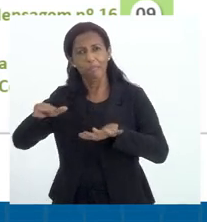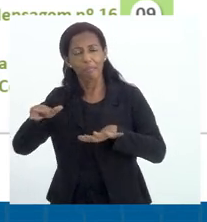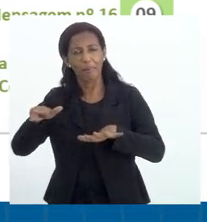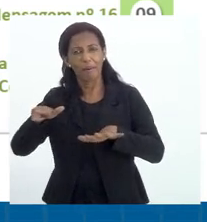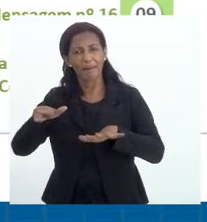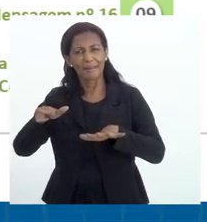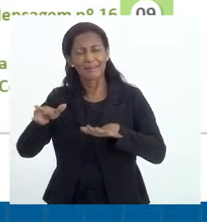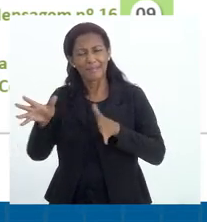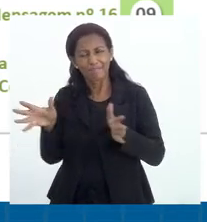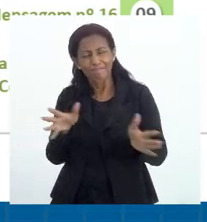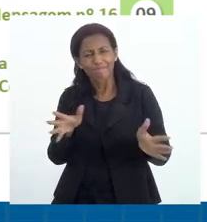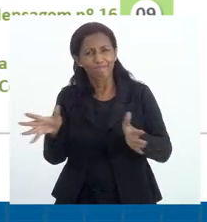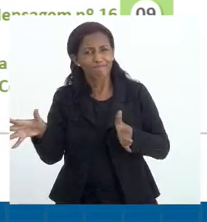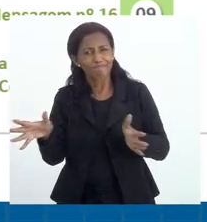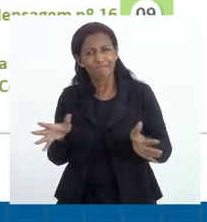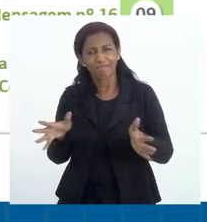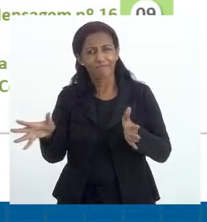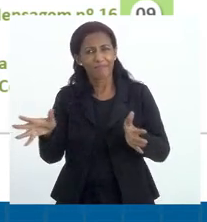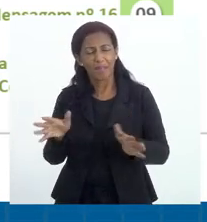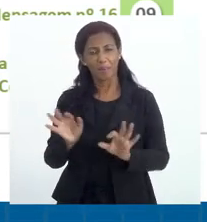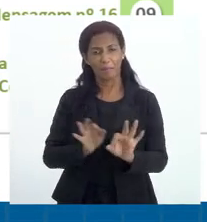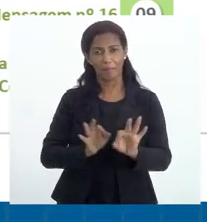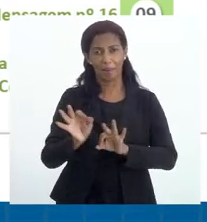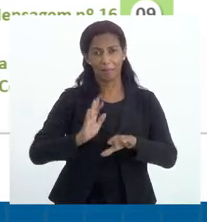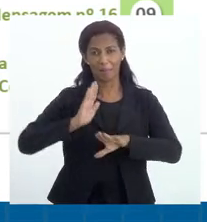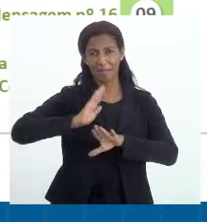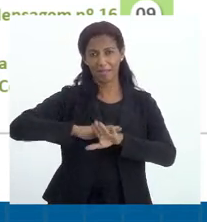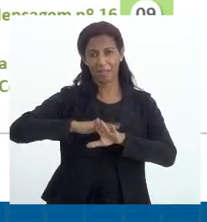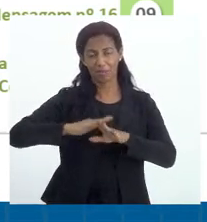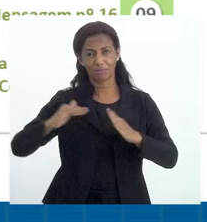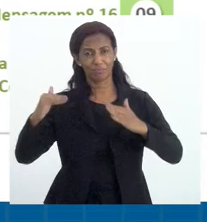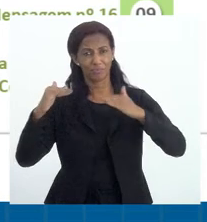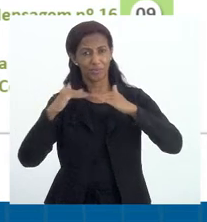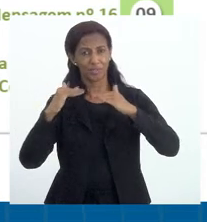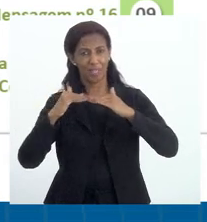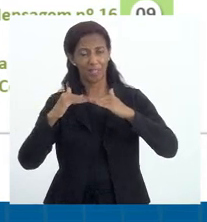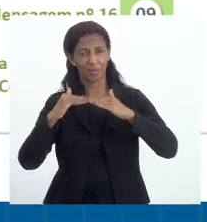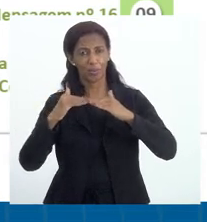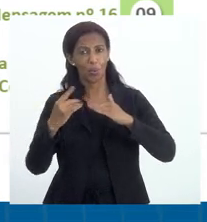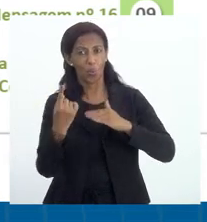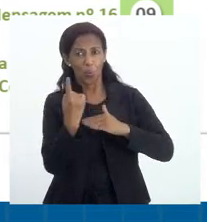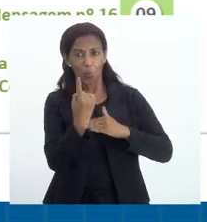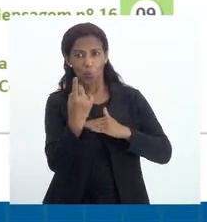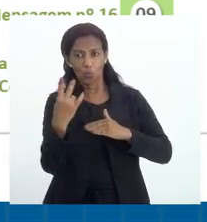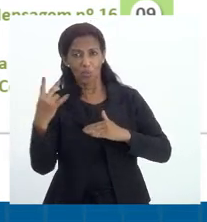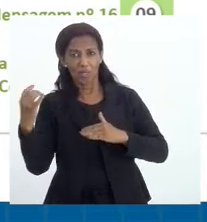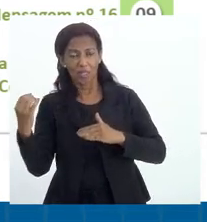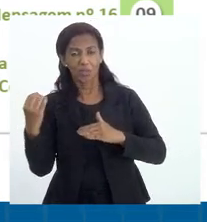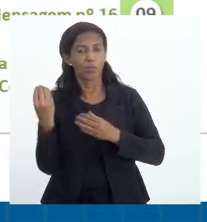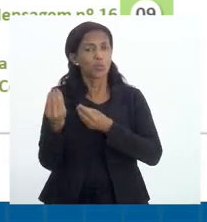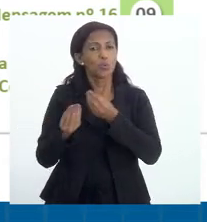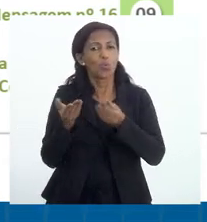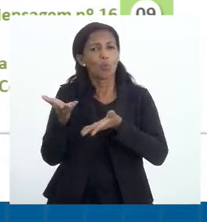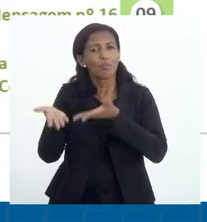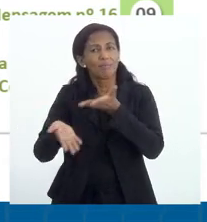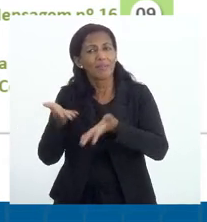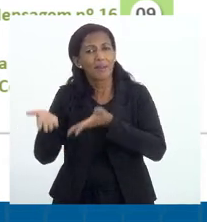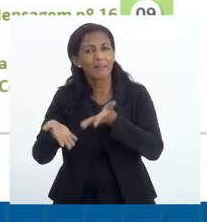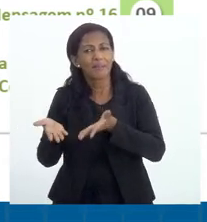diversos norteamentos para preparação do teto de gastos. Um deles foi de como tratar o teto de gastos entre os